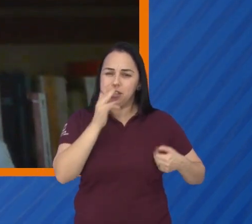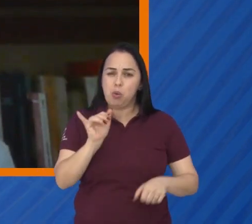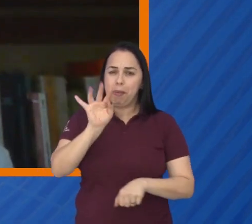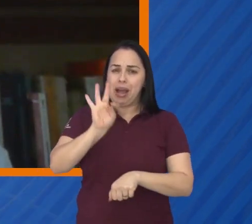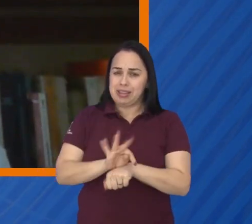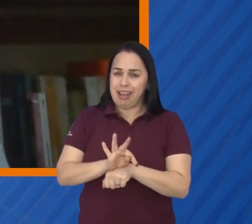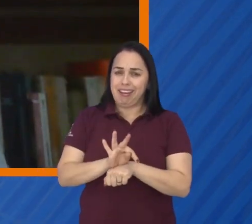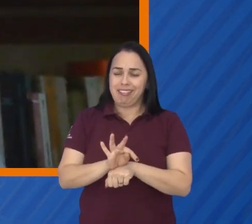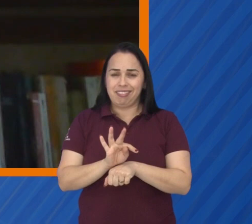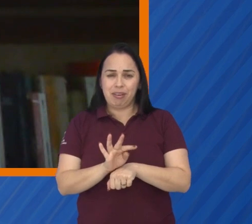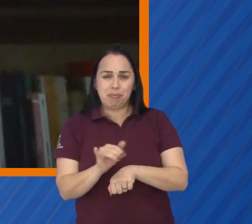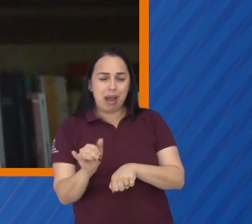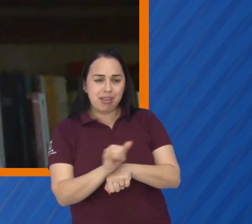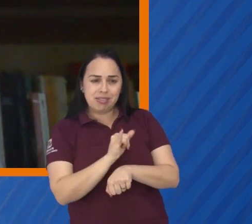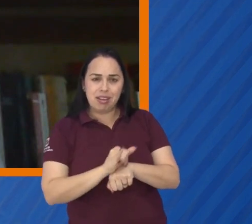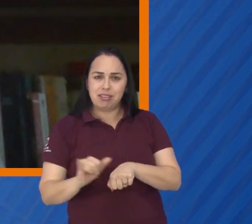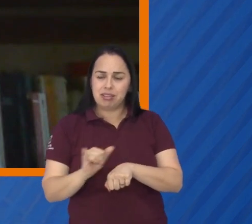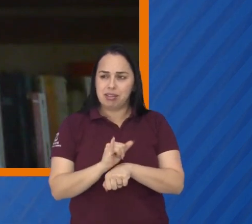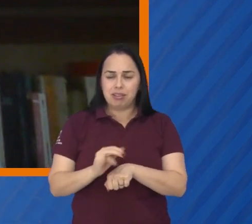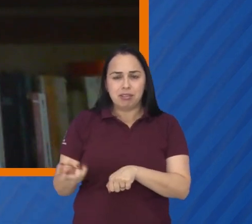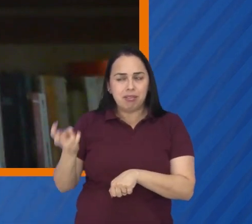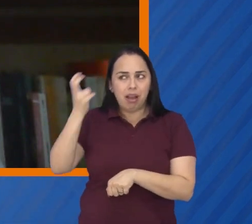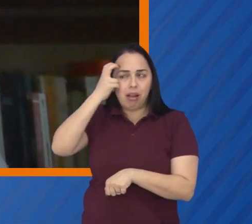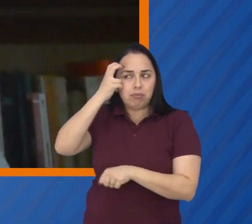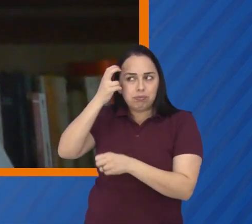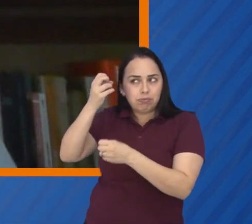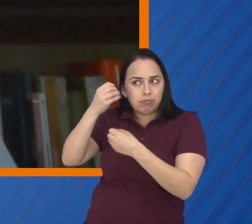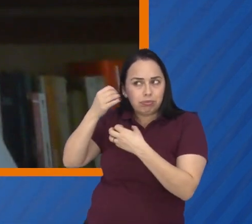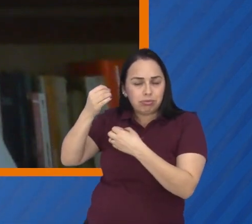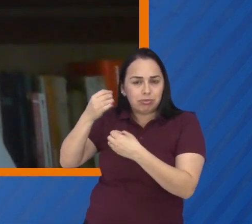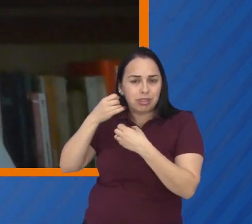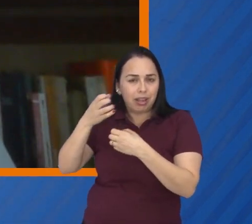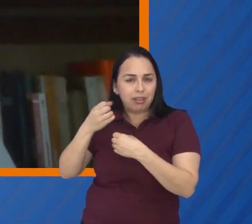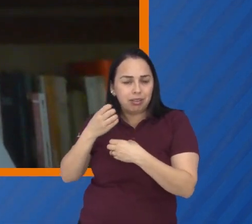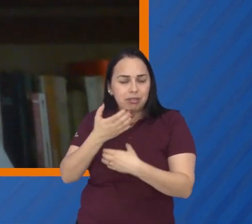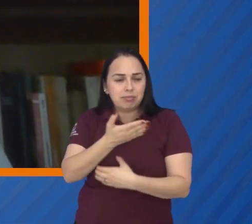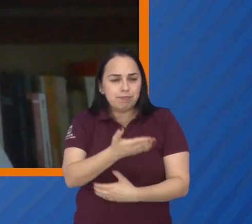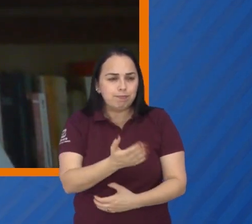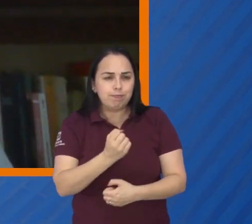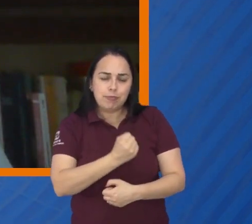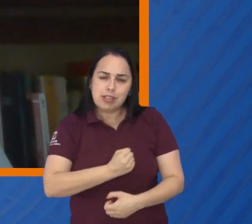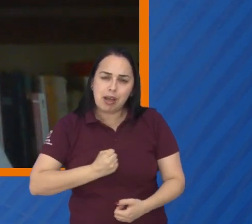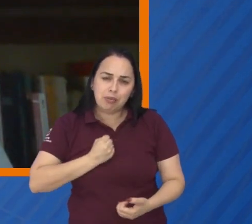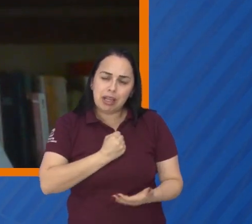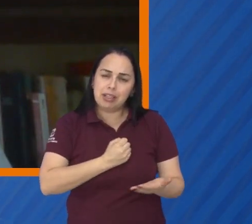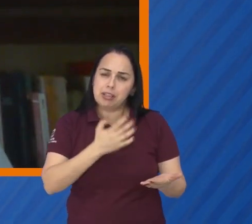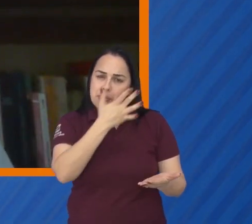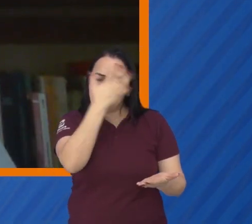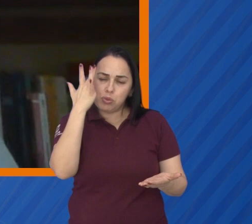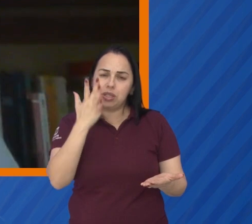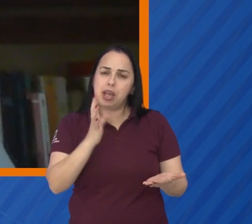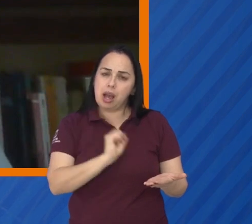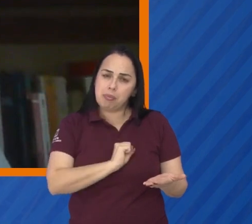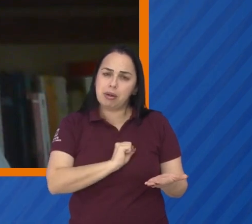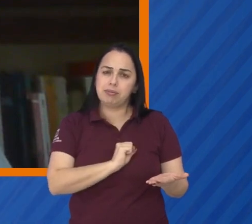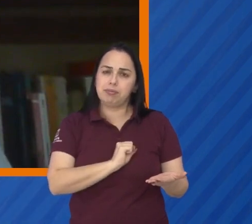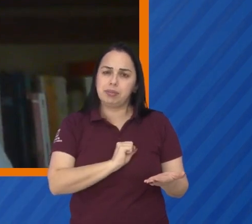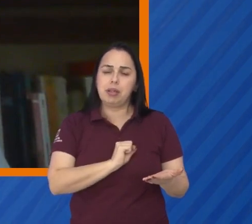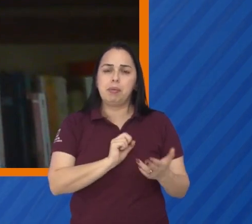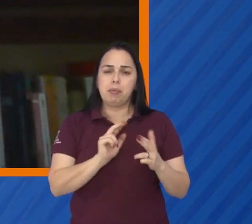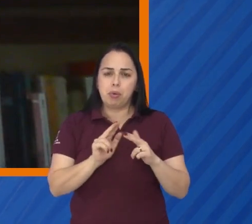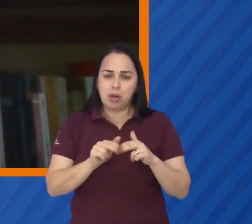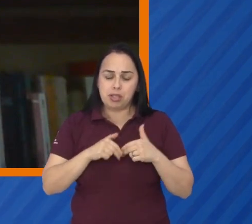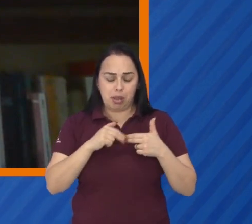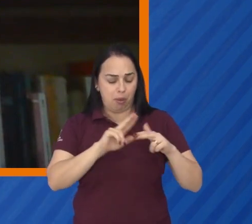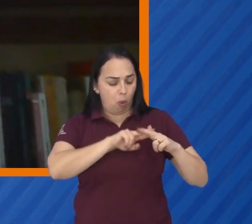técnica que a cultura produz para a gente lidar com a perda, né? Com a perda daqueles que a gente ama. Então, todo